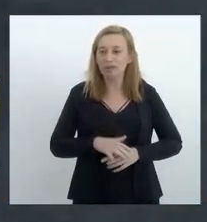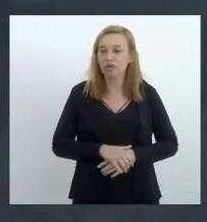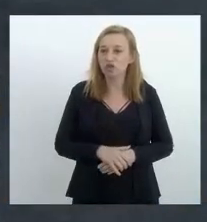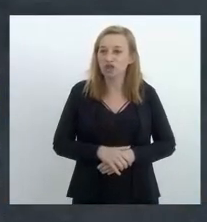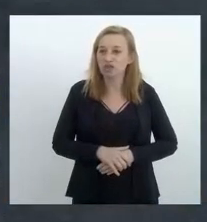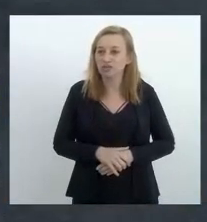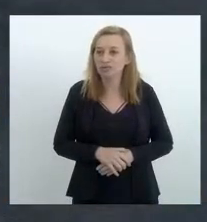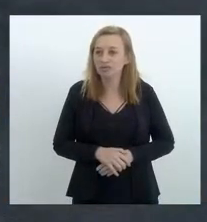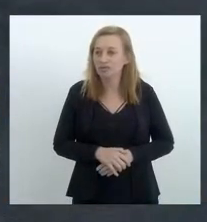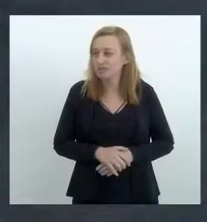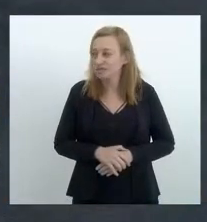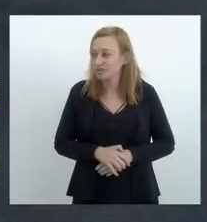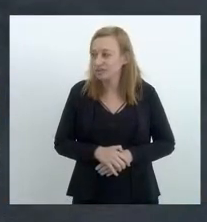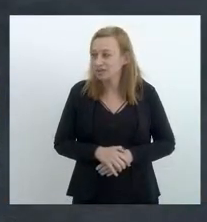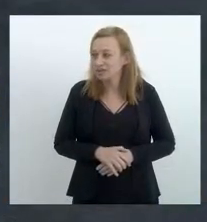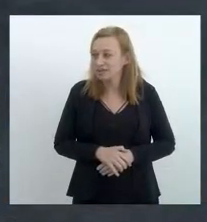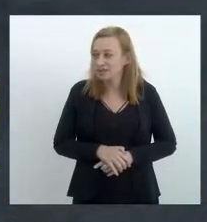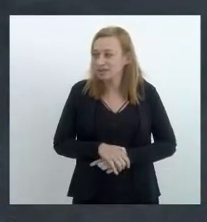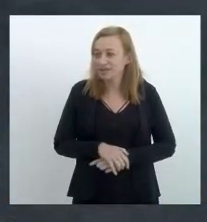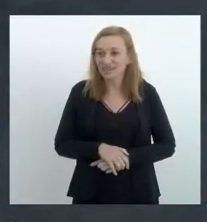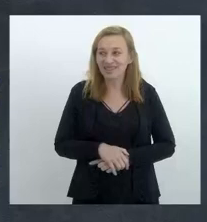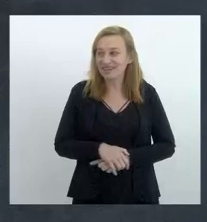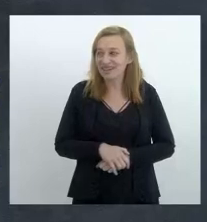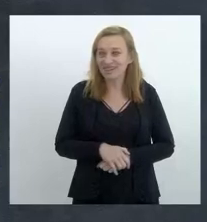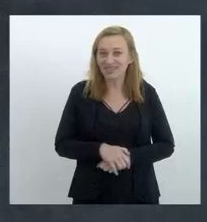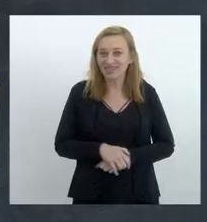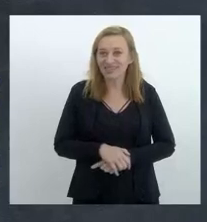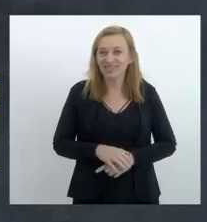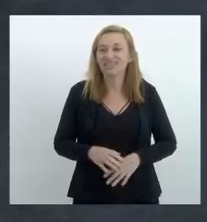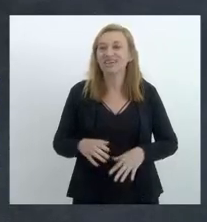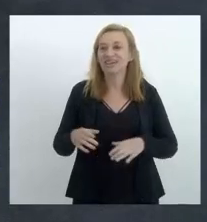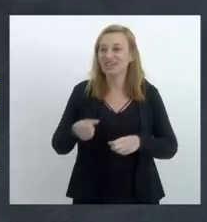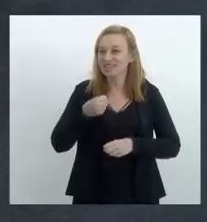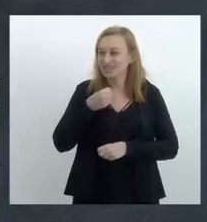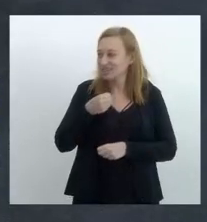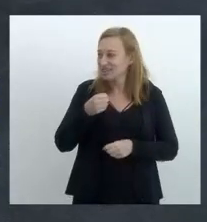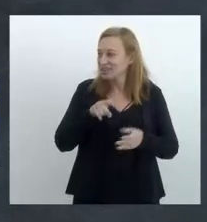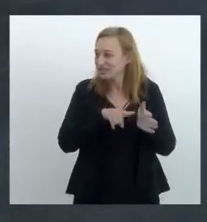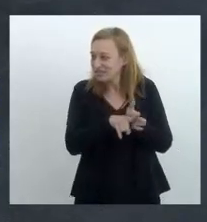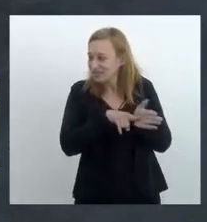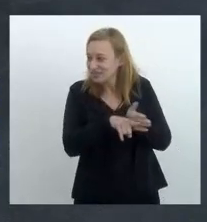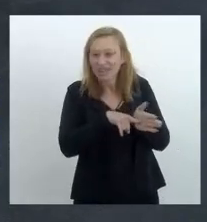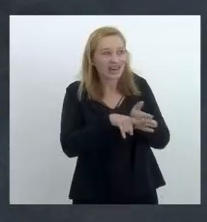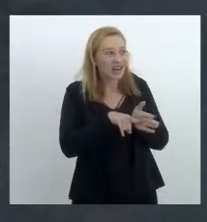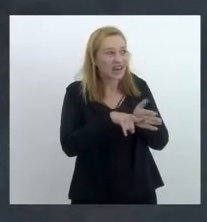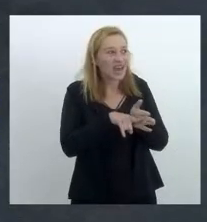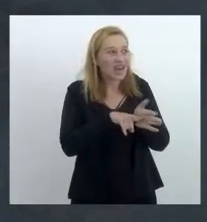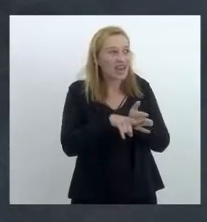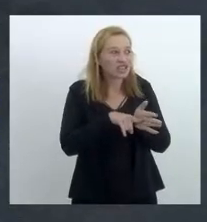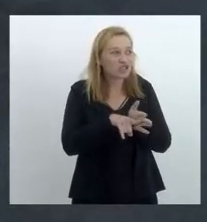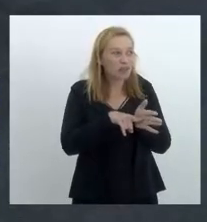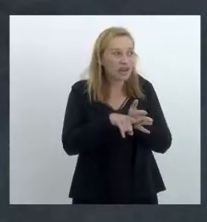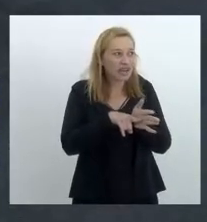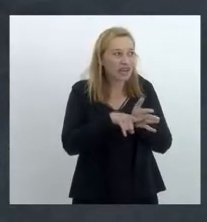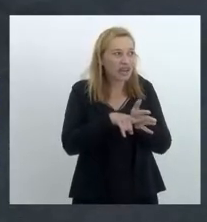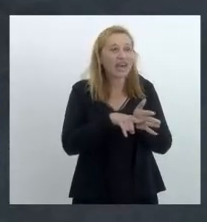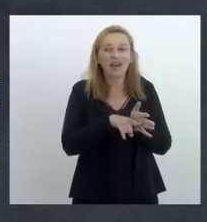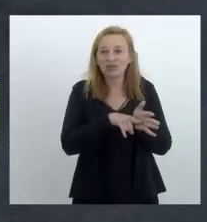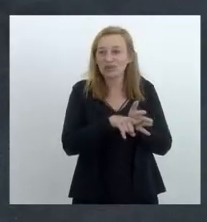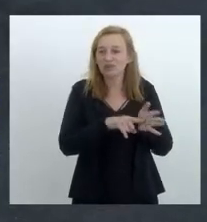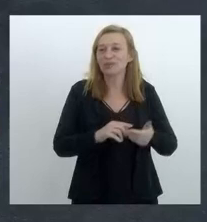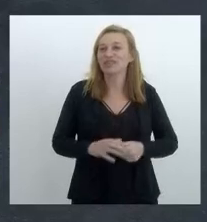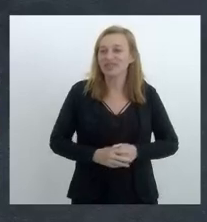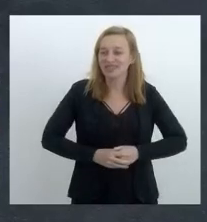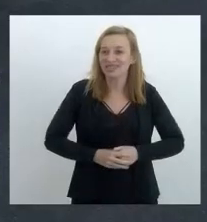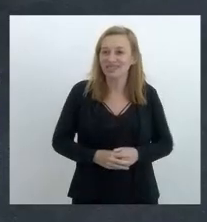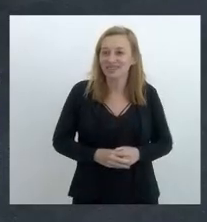lei que foi levada em 2017 para adesão do primeiro regime de recuperação fiscal e também foi exatamente a mesma lei levada para adesão do segundo